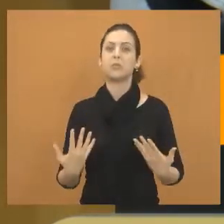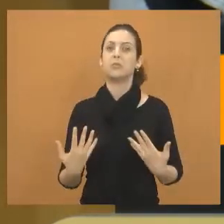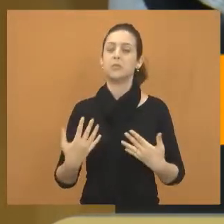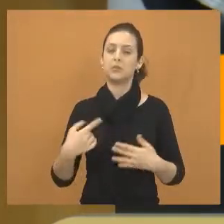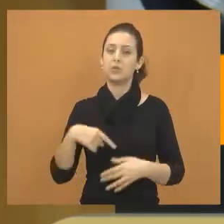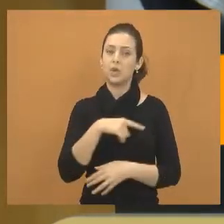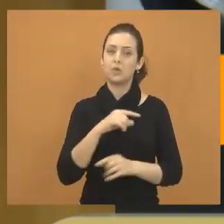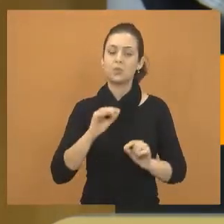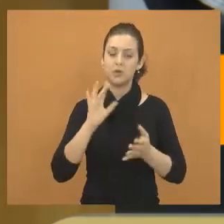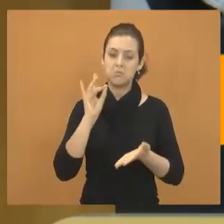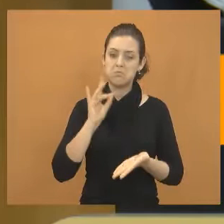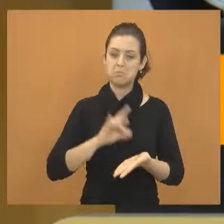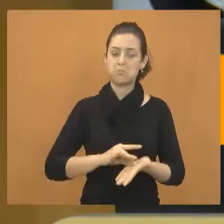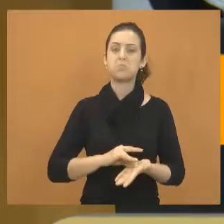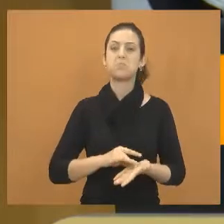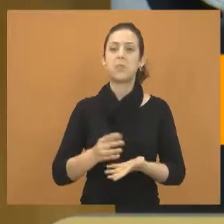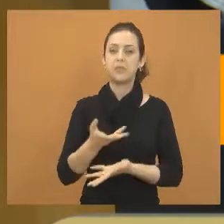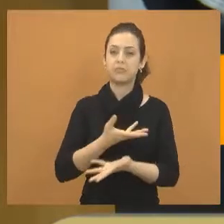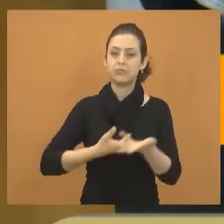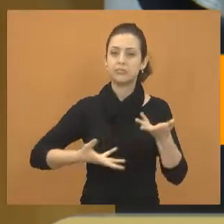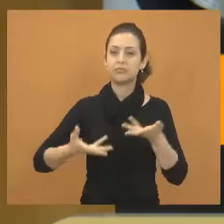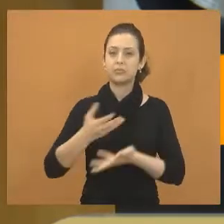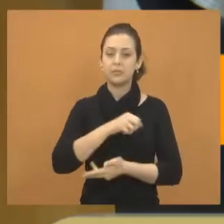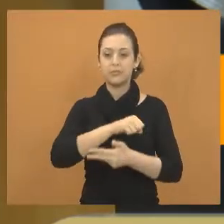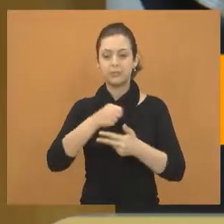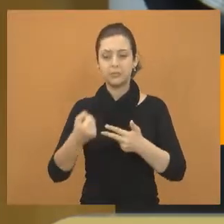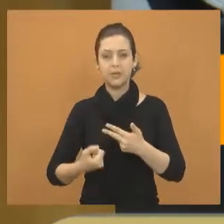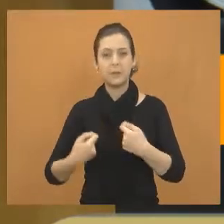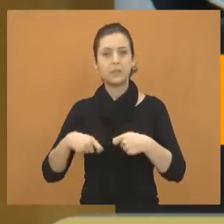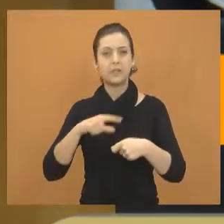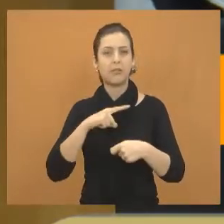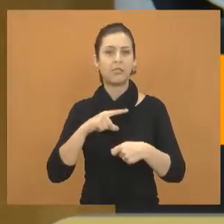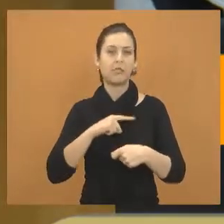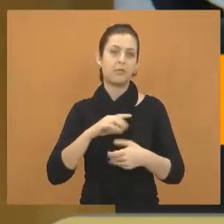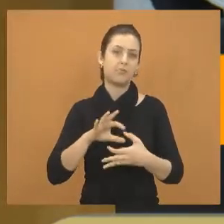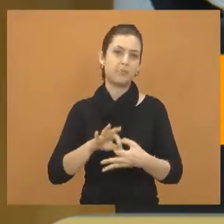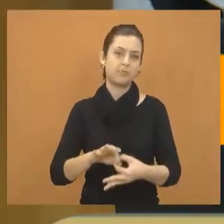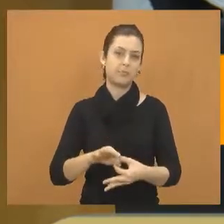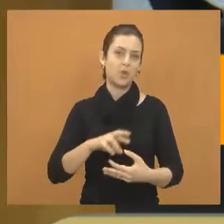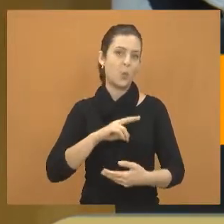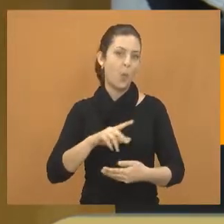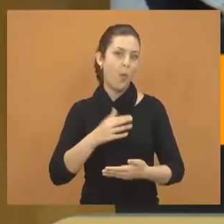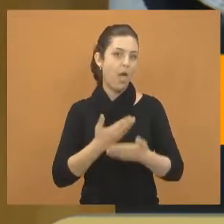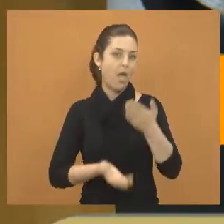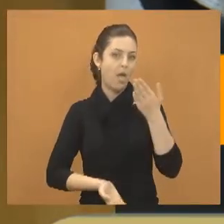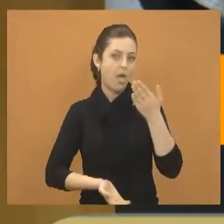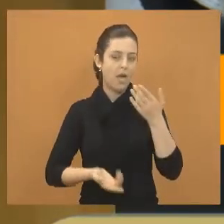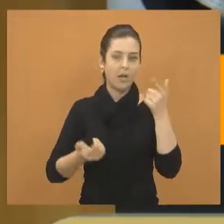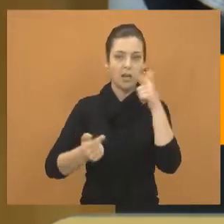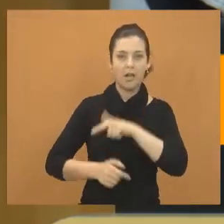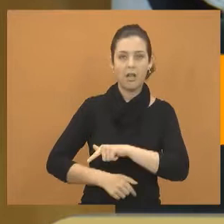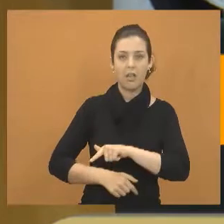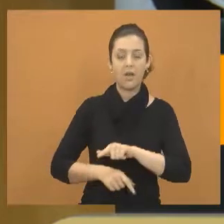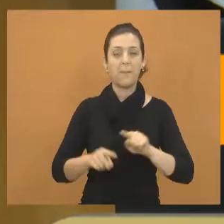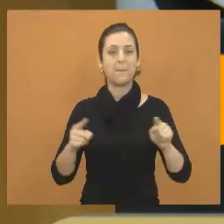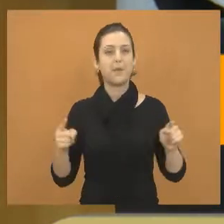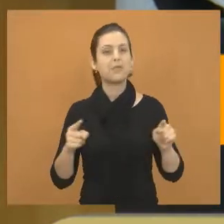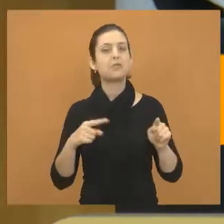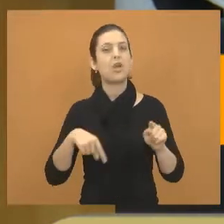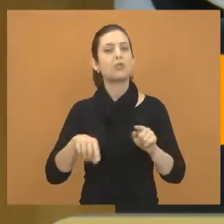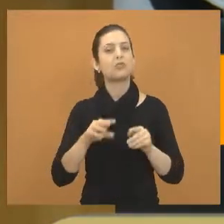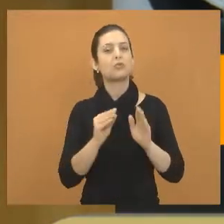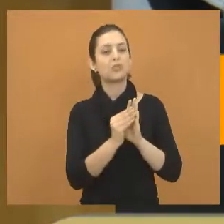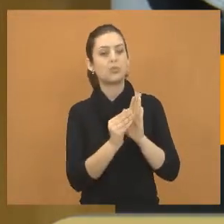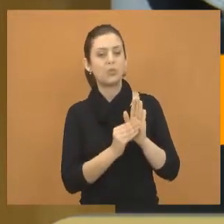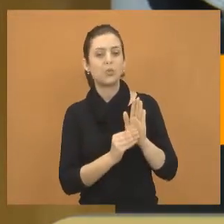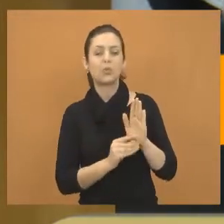nós estamos cumprindo essa harmonia que os poderes têm que ter. Não se trata de perde e ganha, mas se trata de a gente colocar